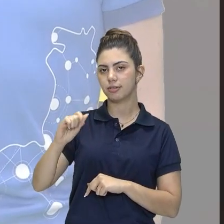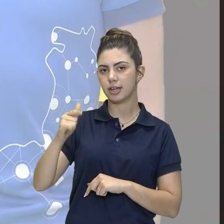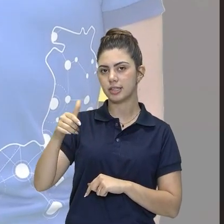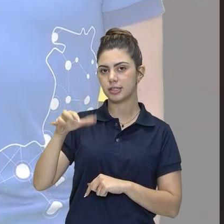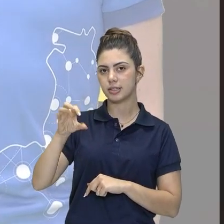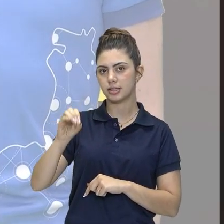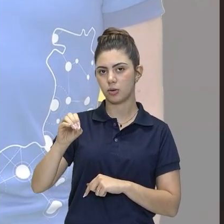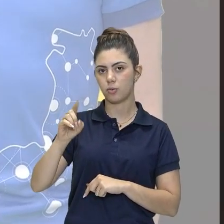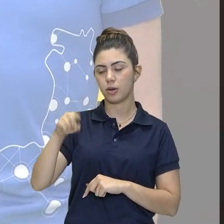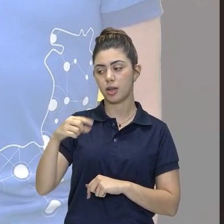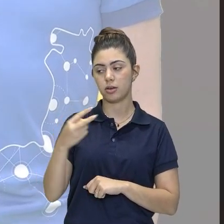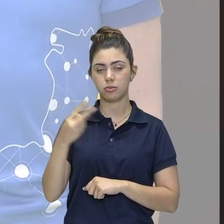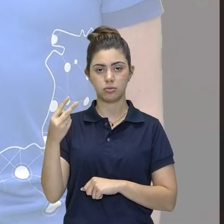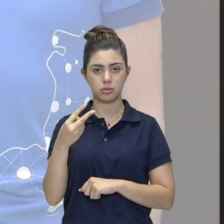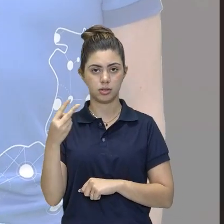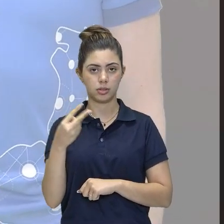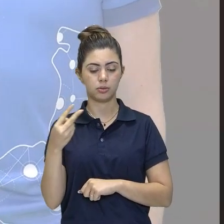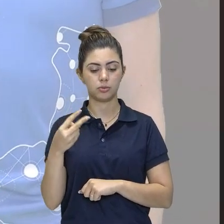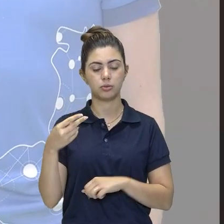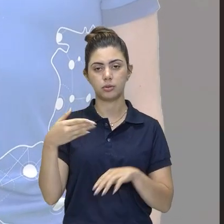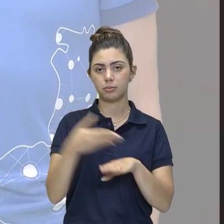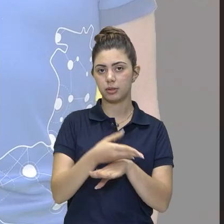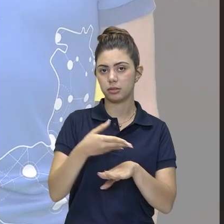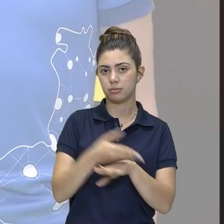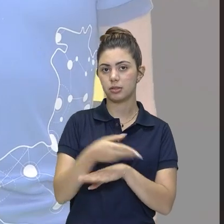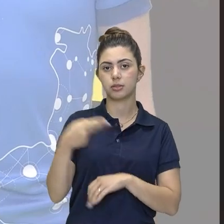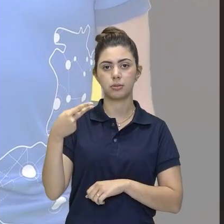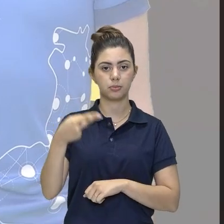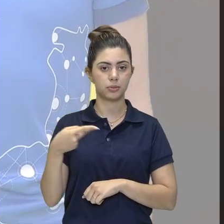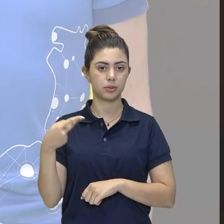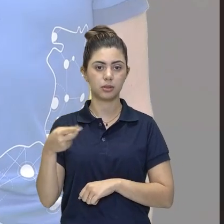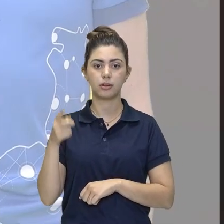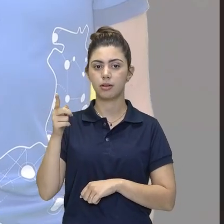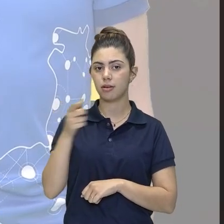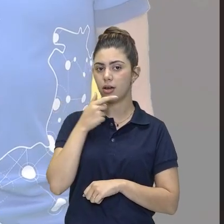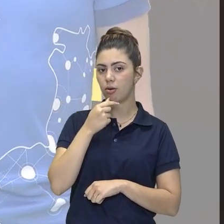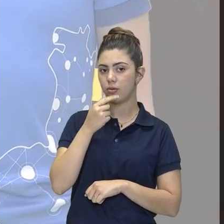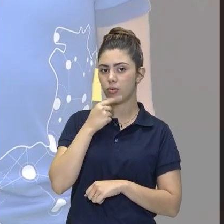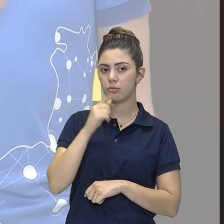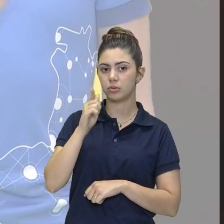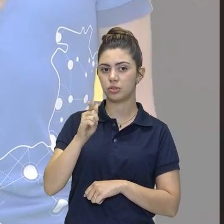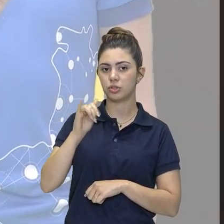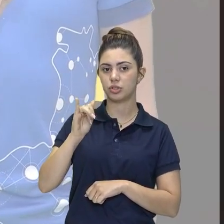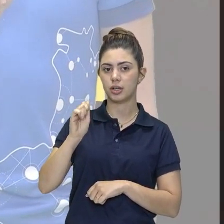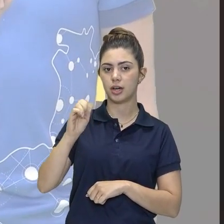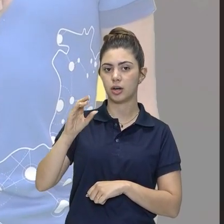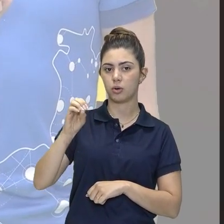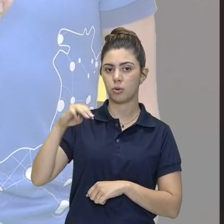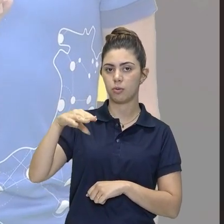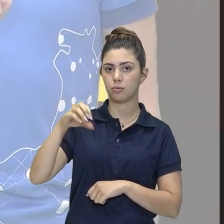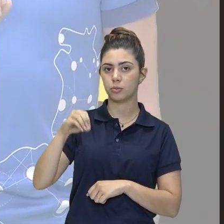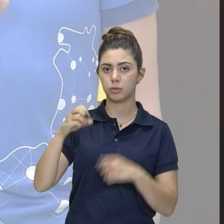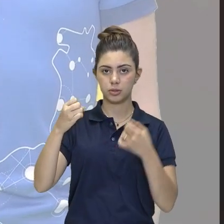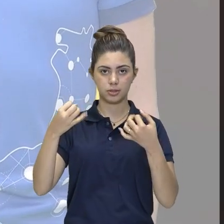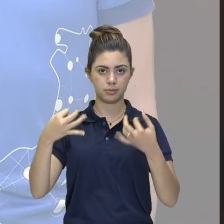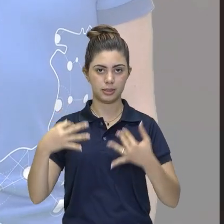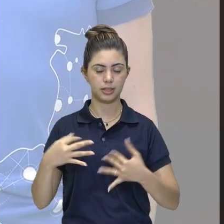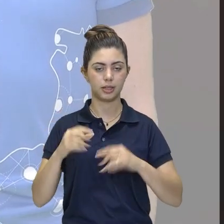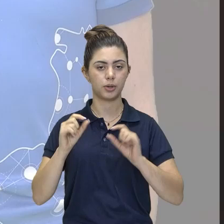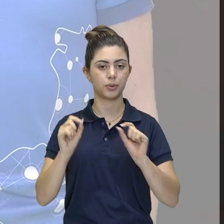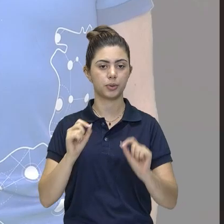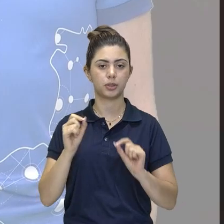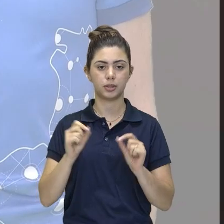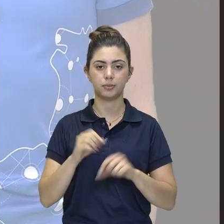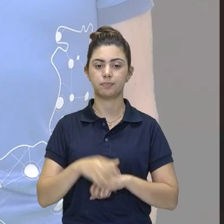nível de participação política, de acordo com Giacomo Sami. E ele diz o quê? Que ela